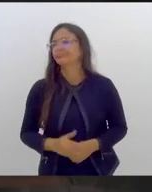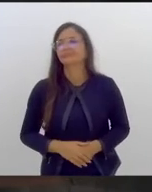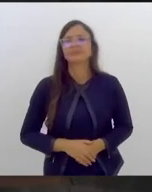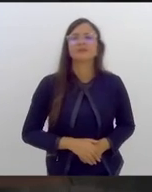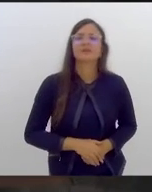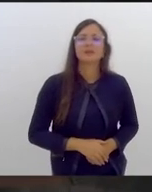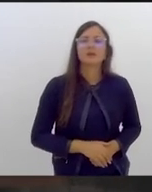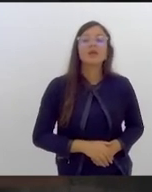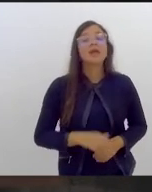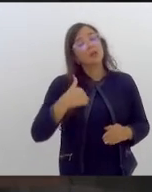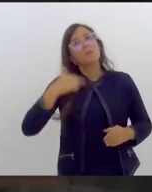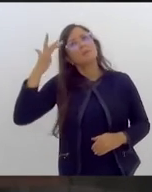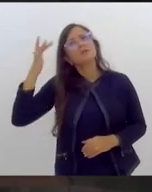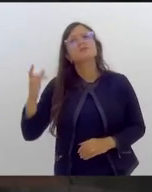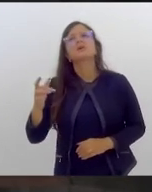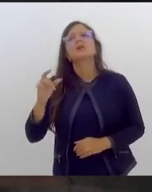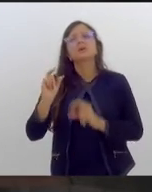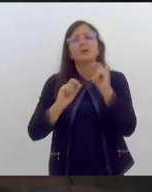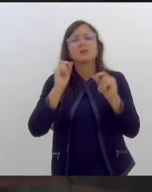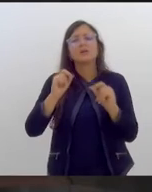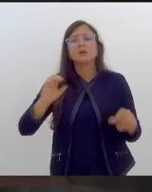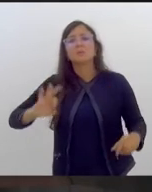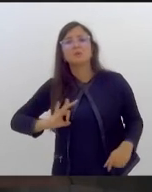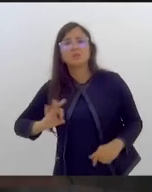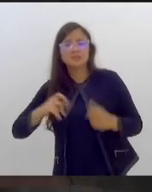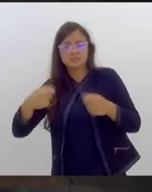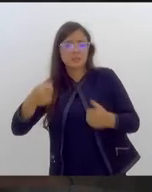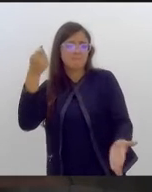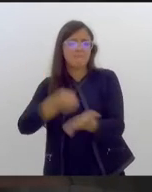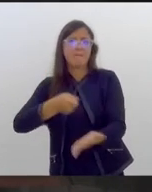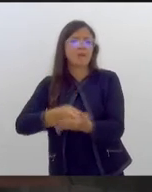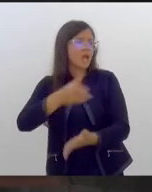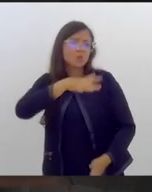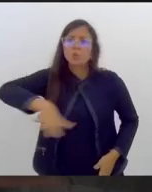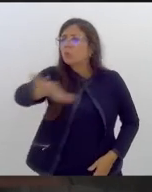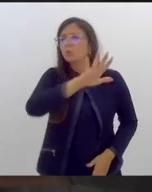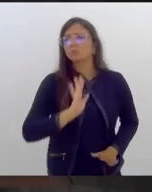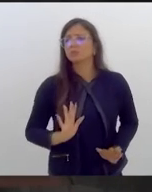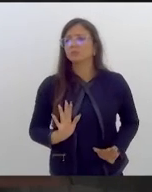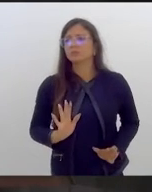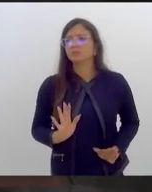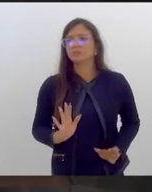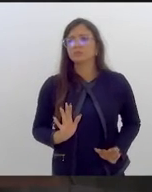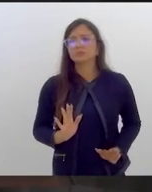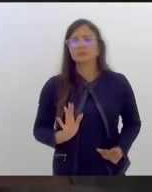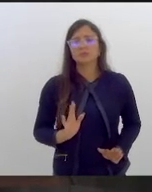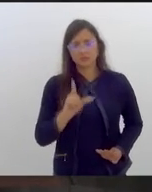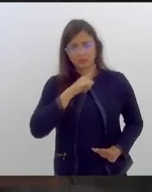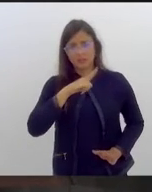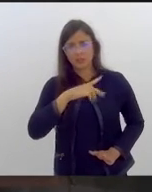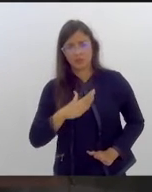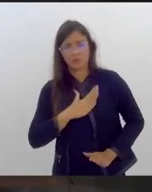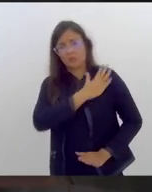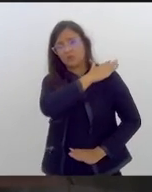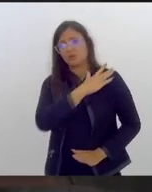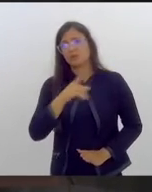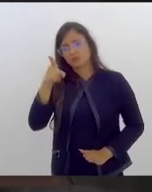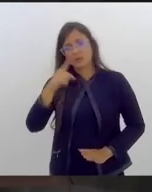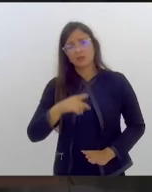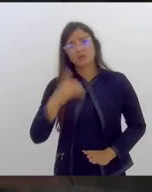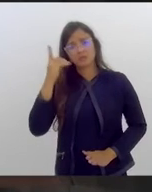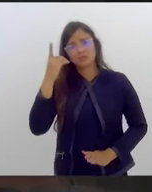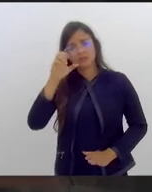com Rigor com todo mundo aqui tem na casa um coronel da Polícia Militar ao lado da presidência Deputado Salema